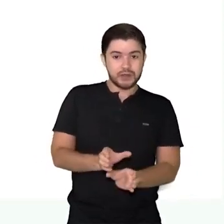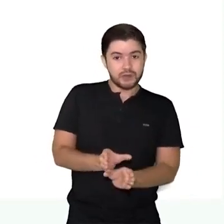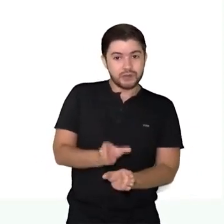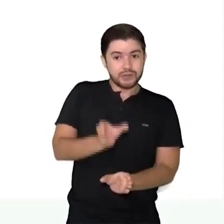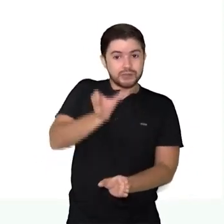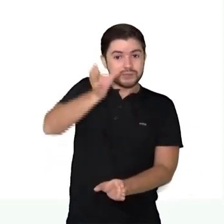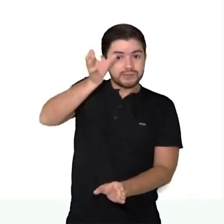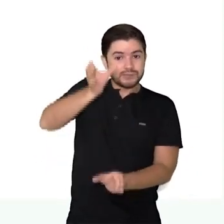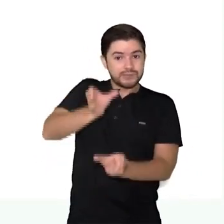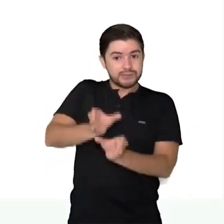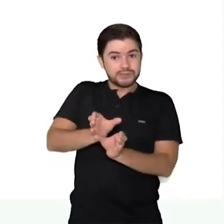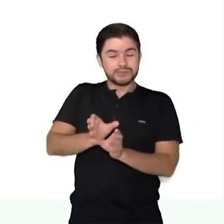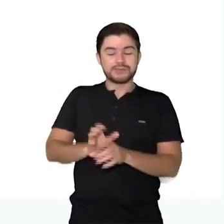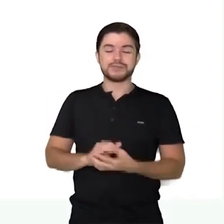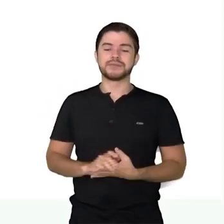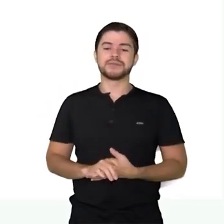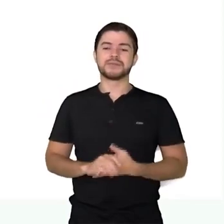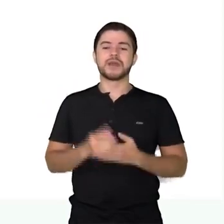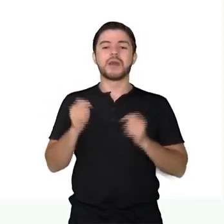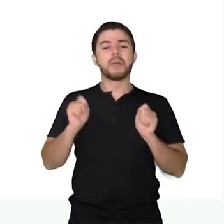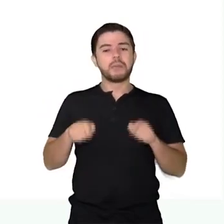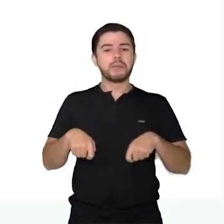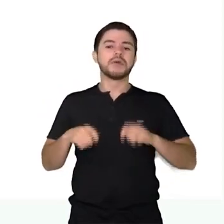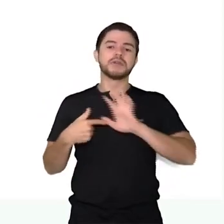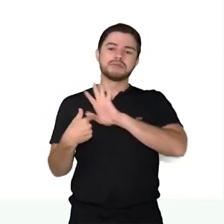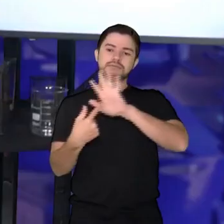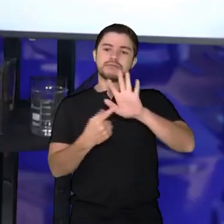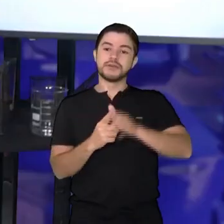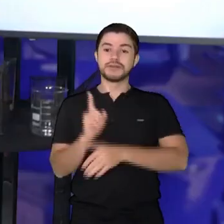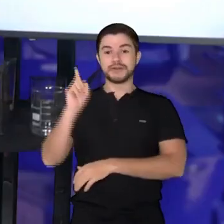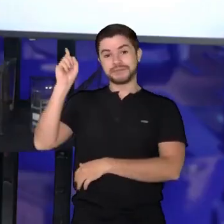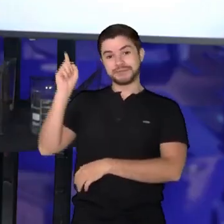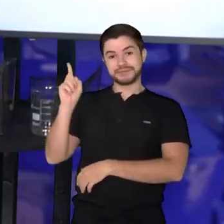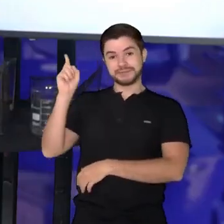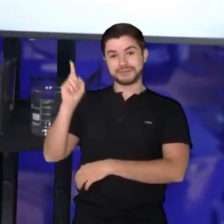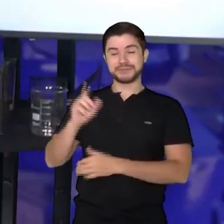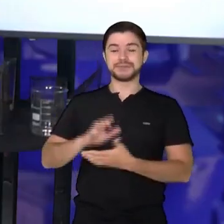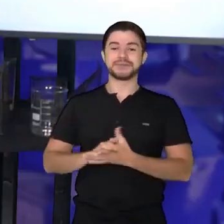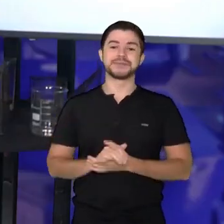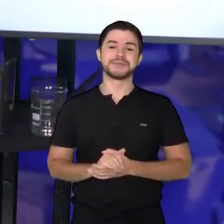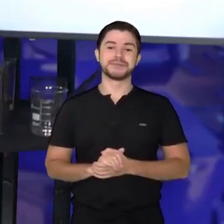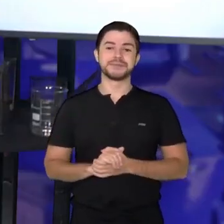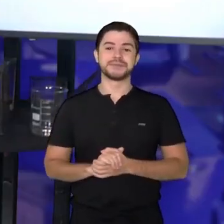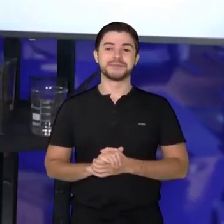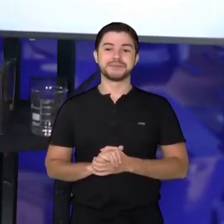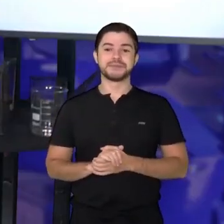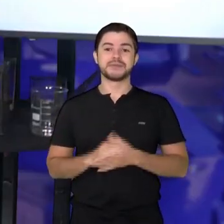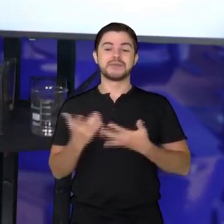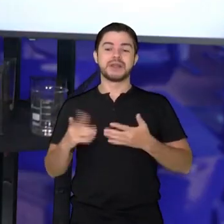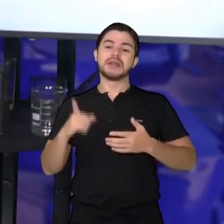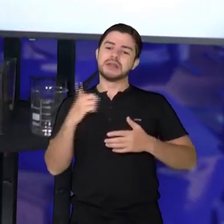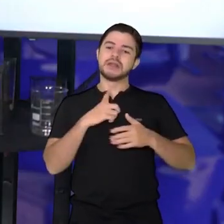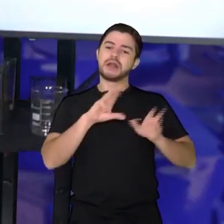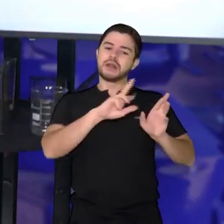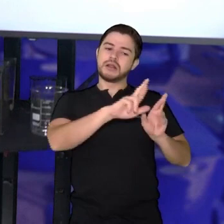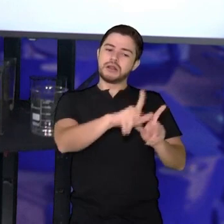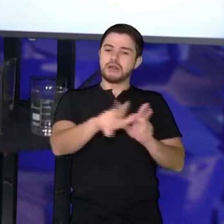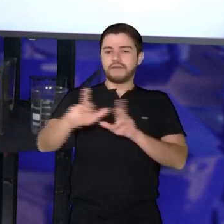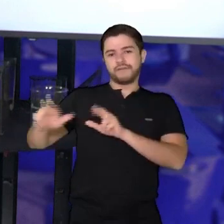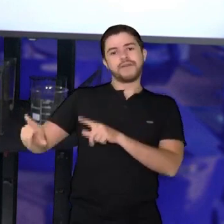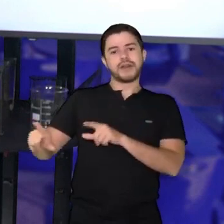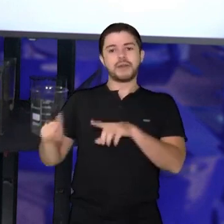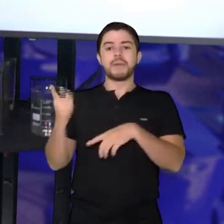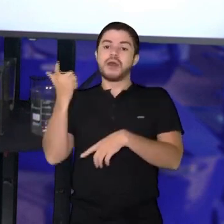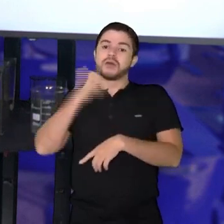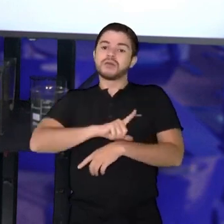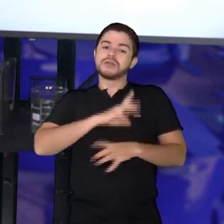ser representado nessas duas formas. Existe uma diferença entre cada um destes para poder